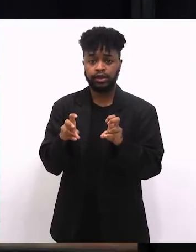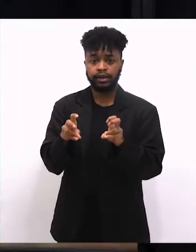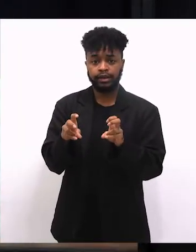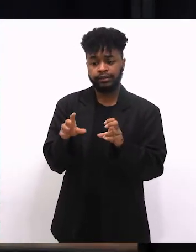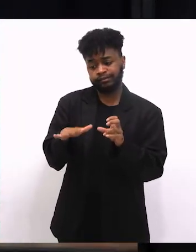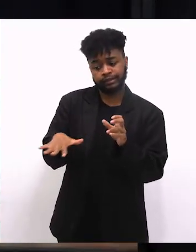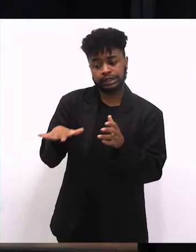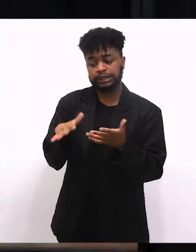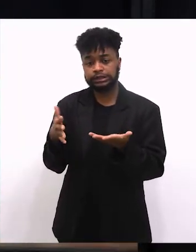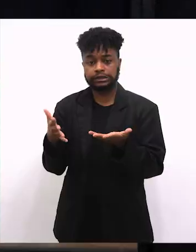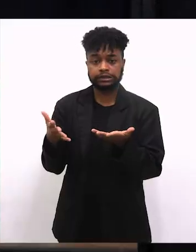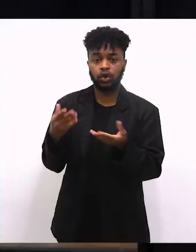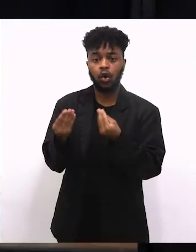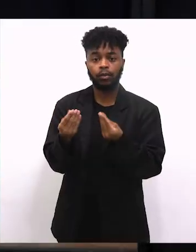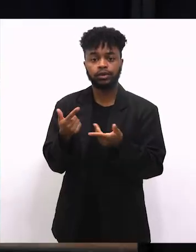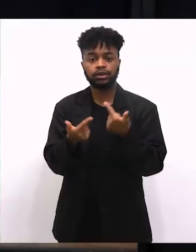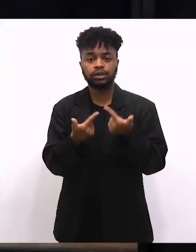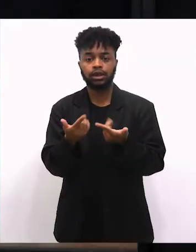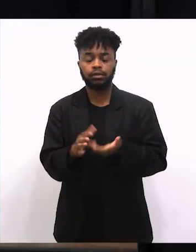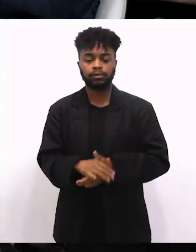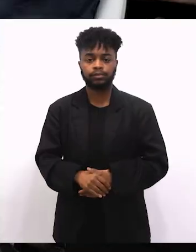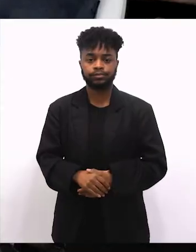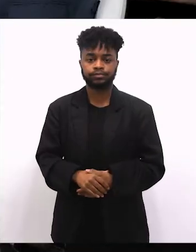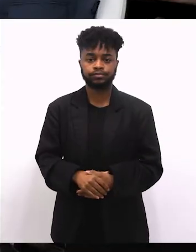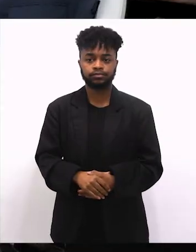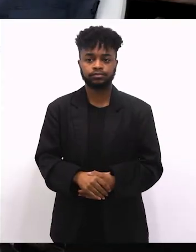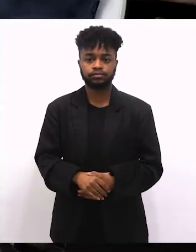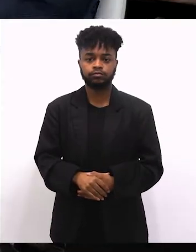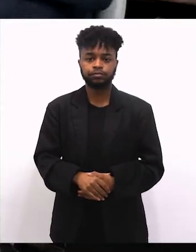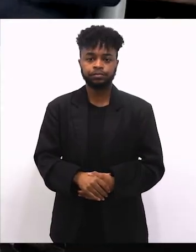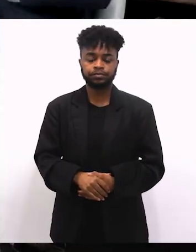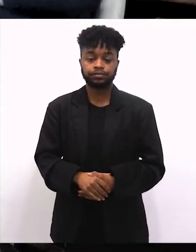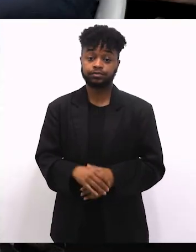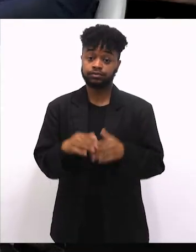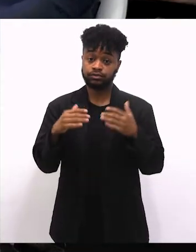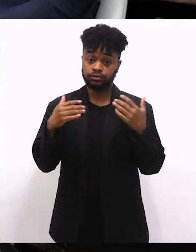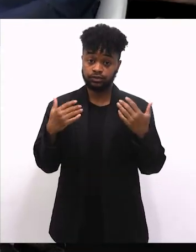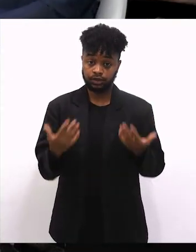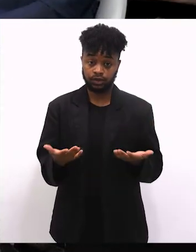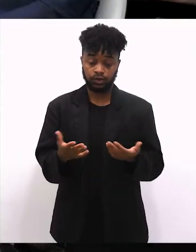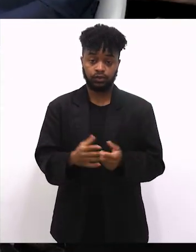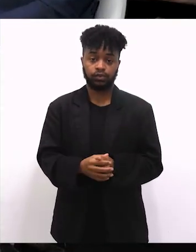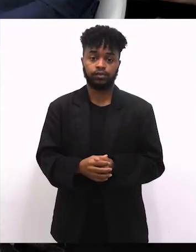né, dessa linha tênue com a questão do trabalho. Então,